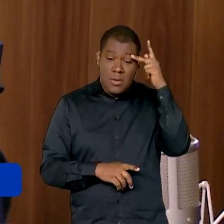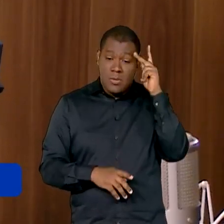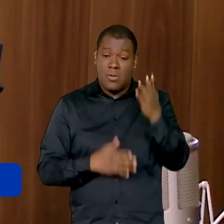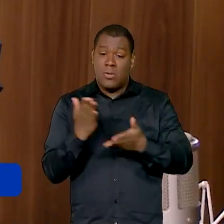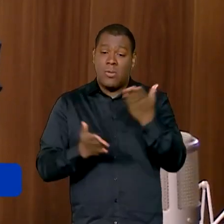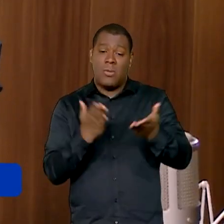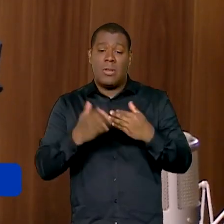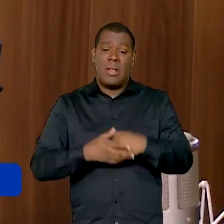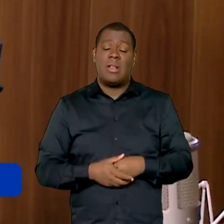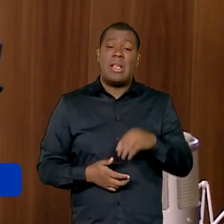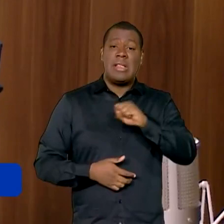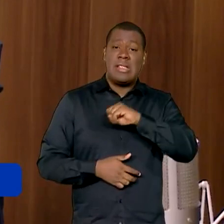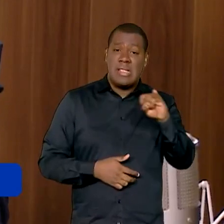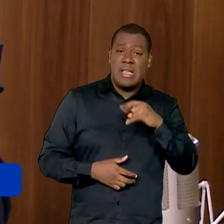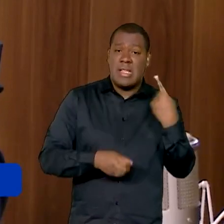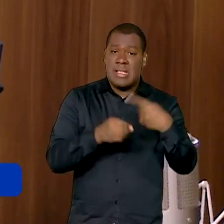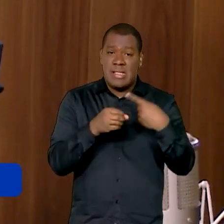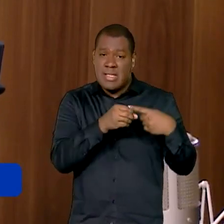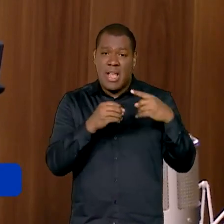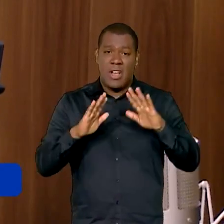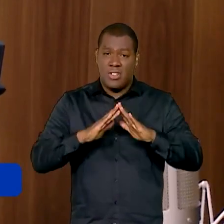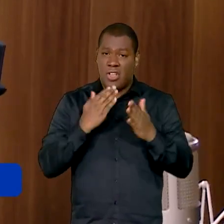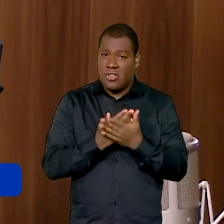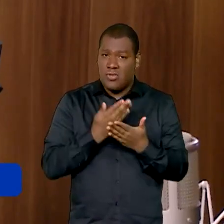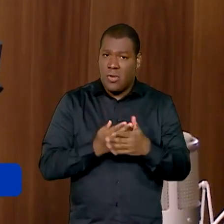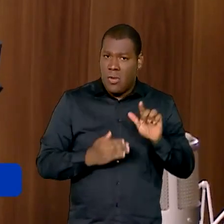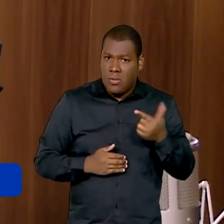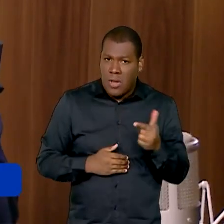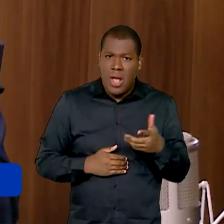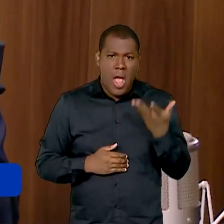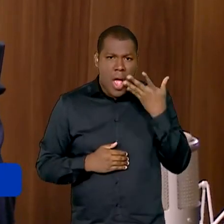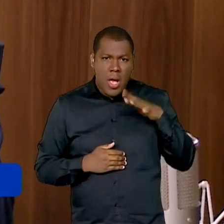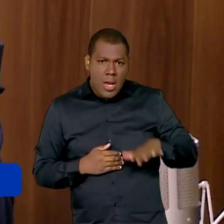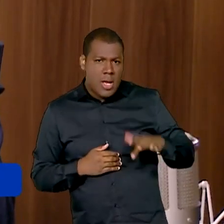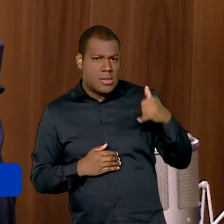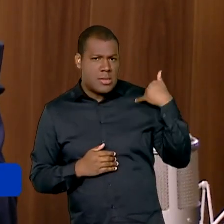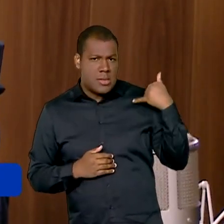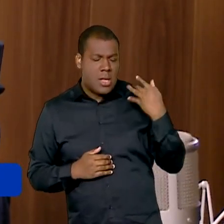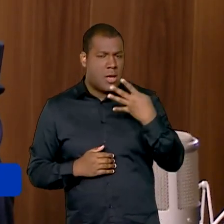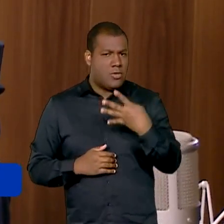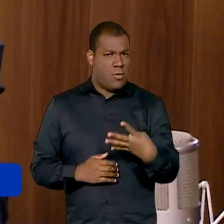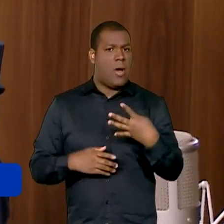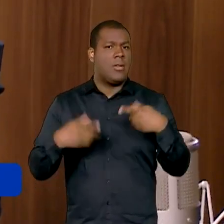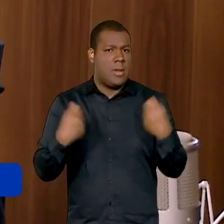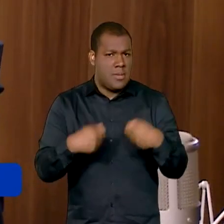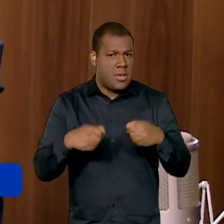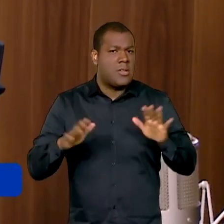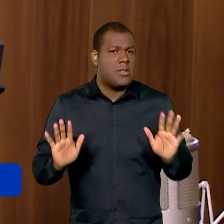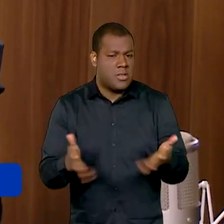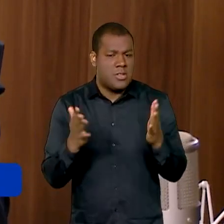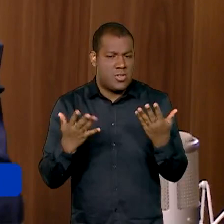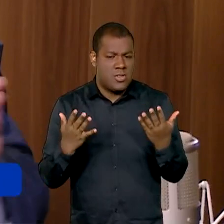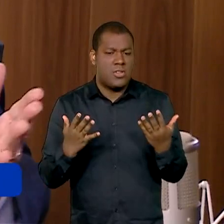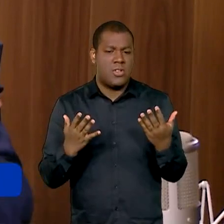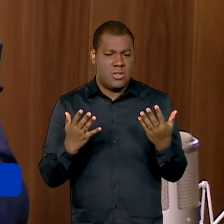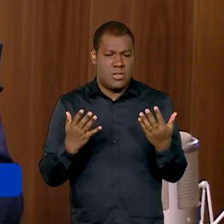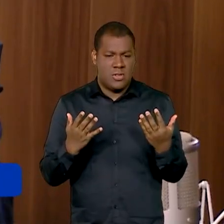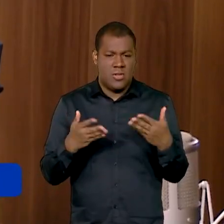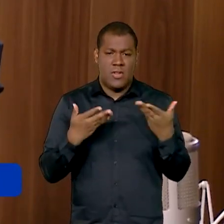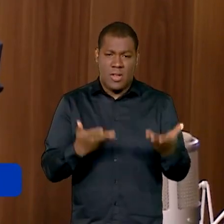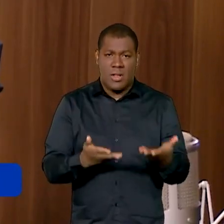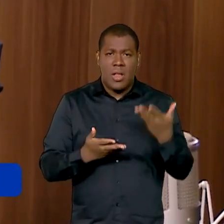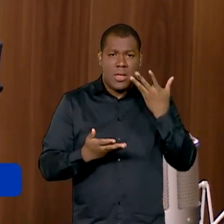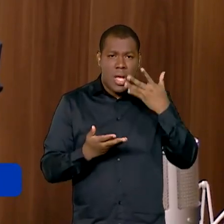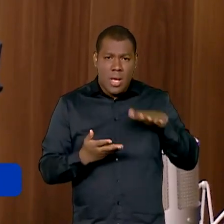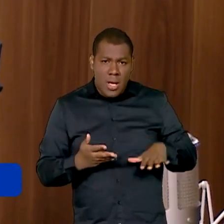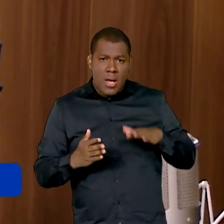isso compromete a alfabetização, o estímulo. Uma criança de 4 anos, ela precisa ter estímulo psicossocial para o seu